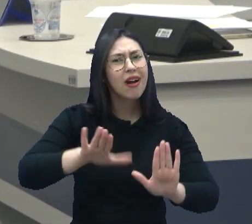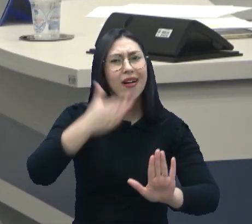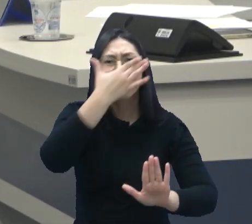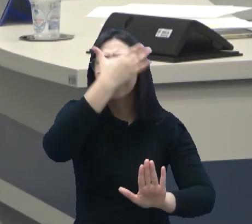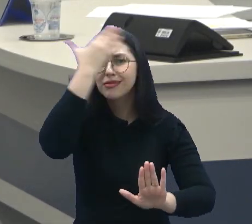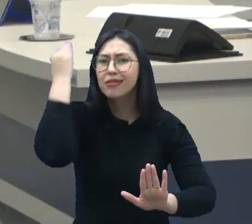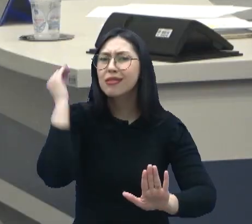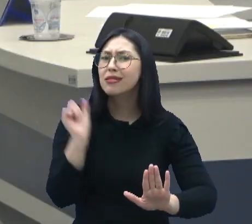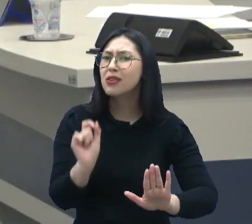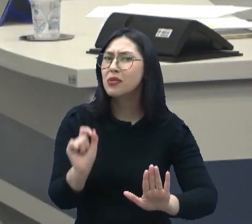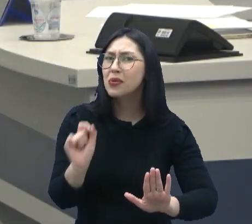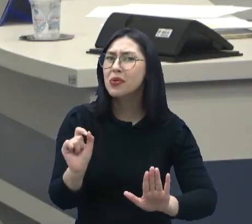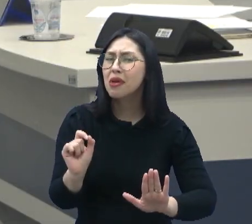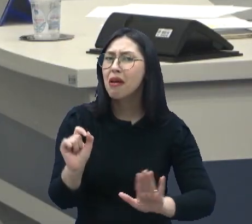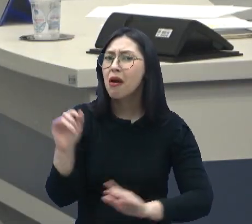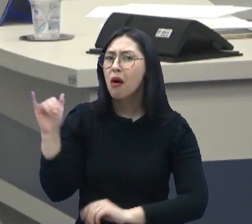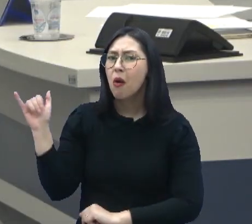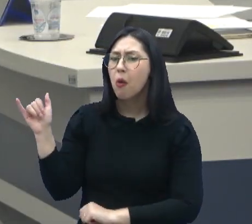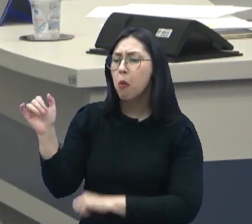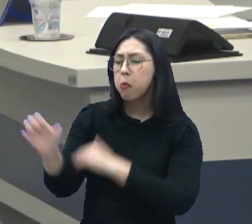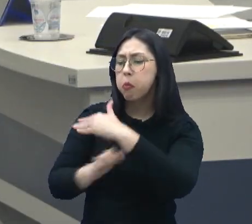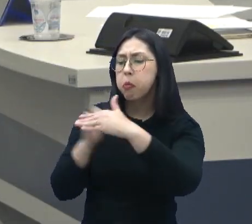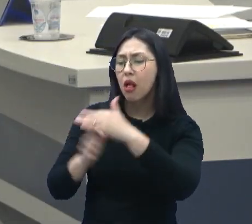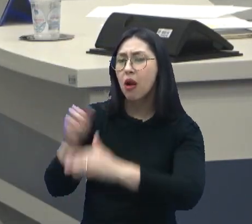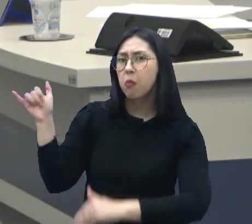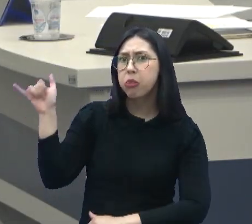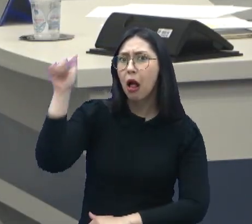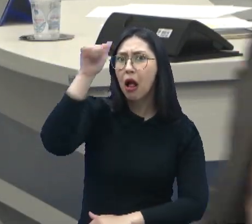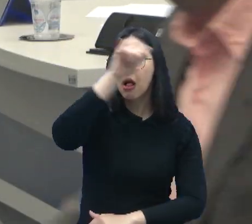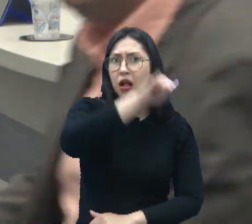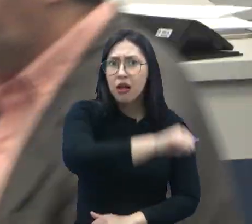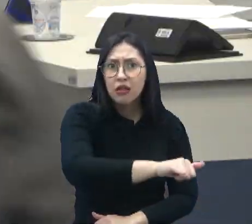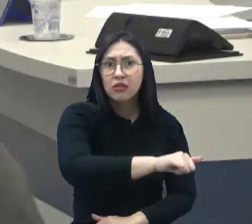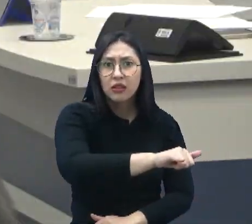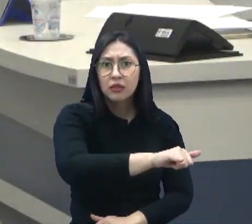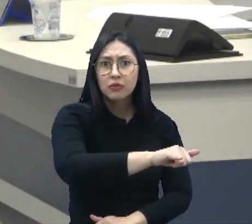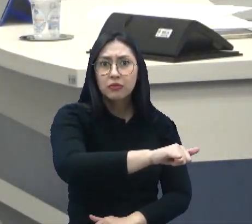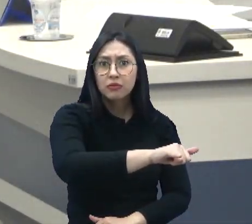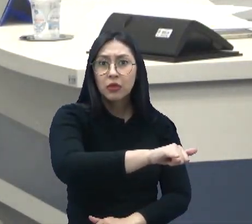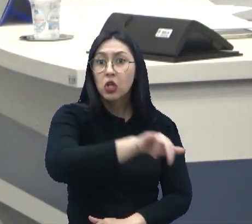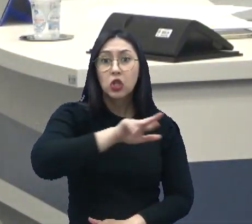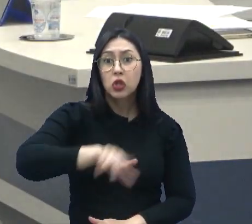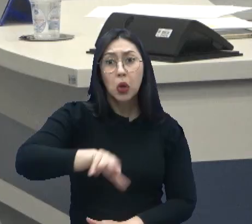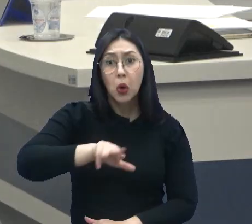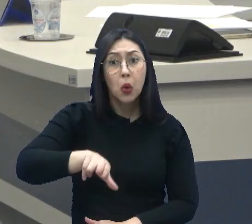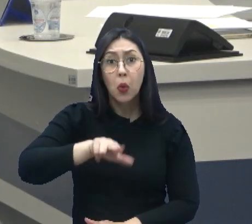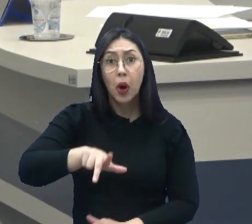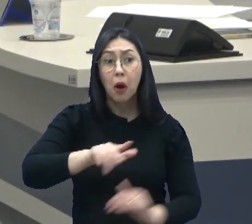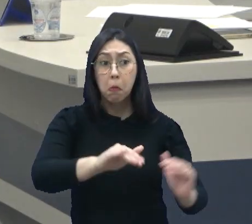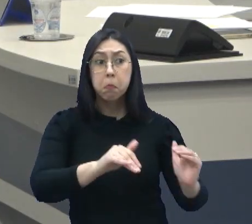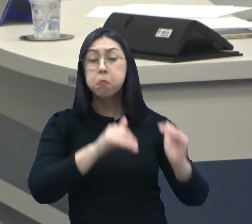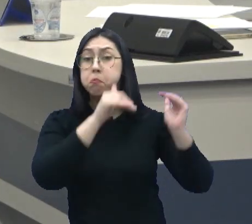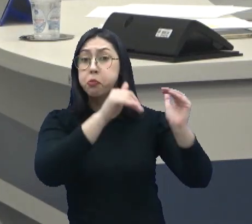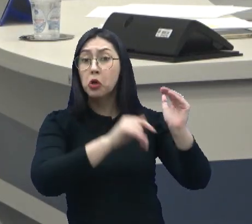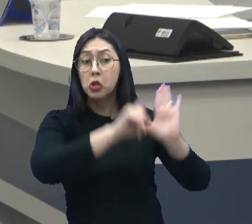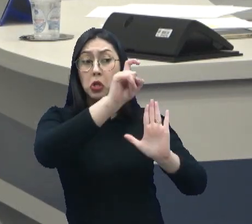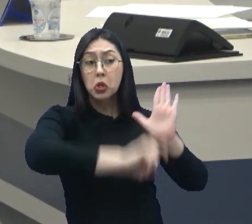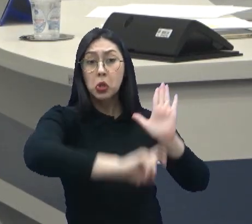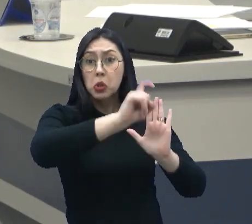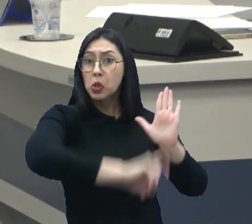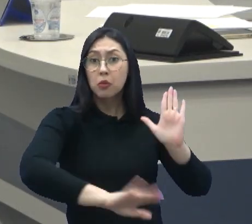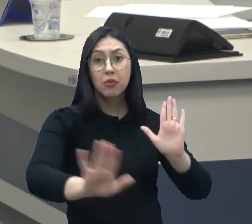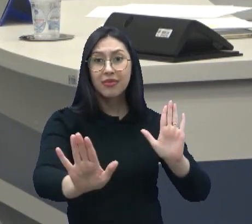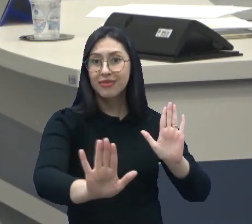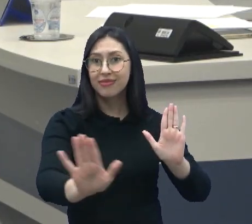a aviação civil que impactaria em São José dos Campos não está dentre o rol dos setores sancionados pelo presidente Trump.